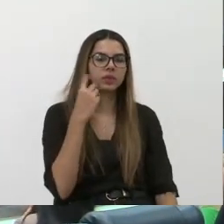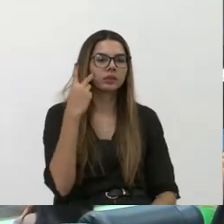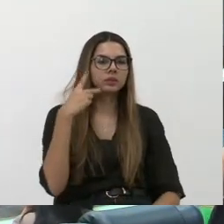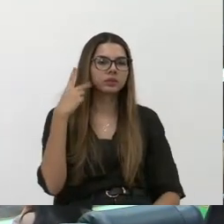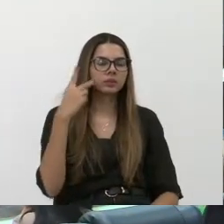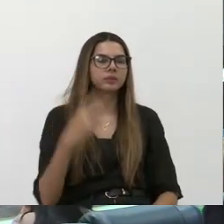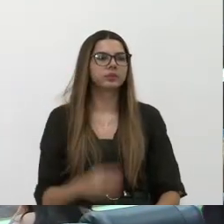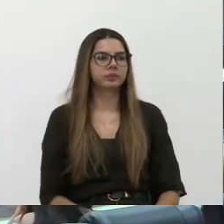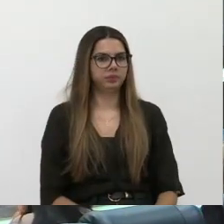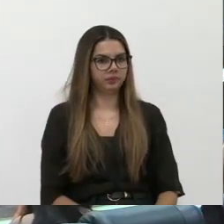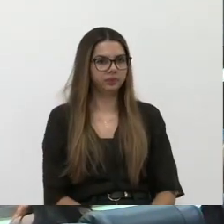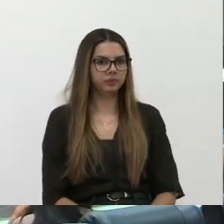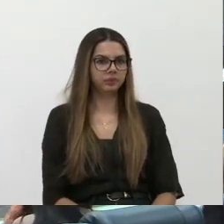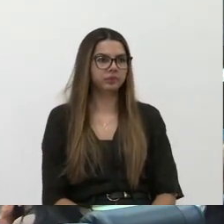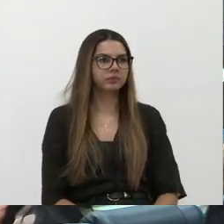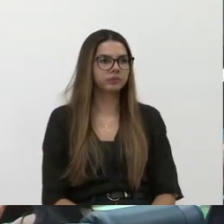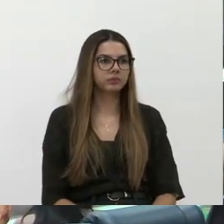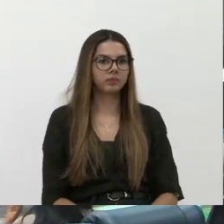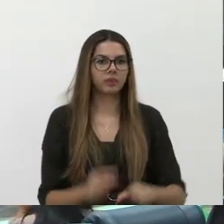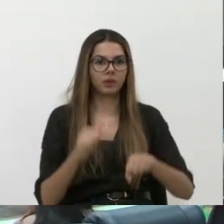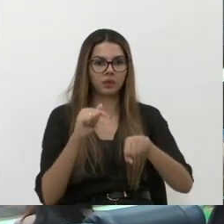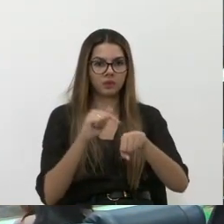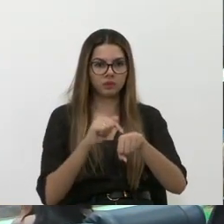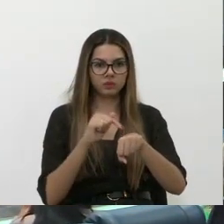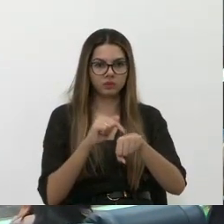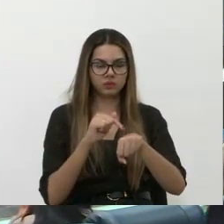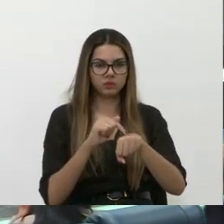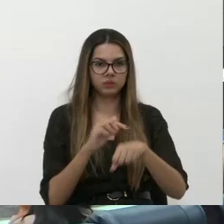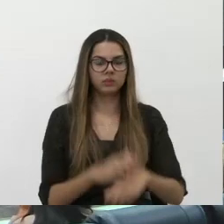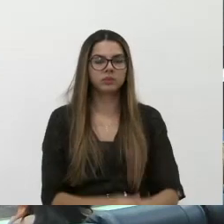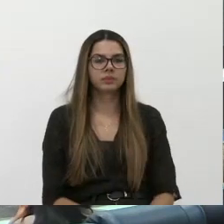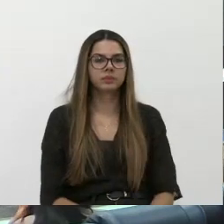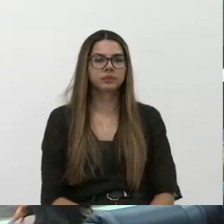Rocha Pietá. Isso, agora marca meu tempo. Sei que estava rouco.